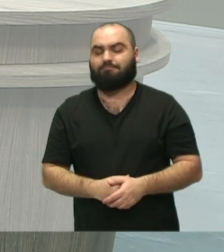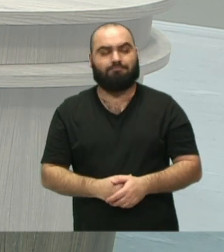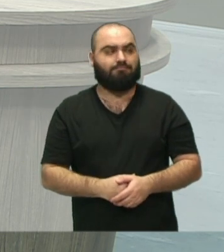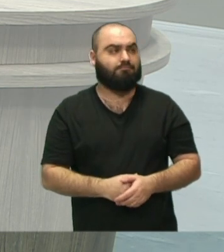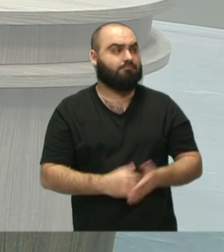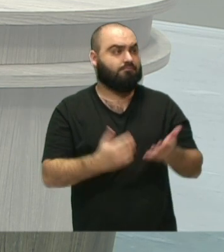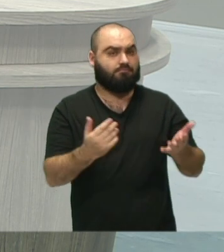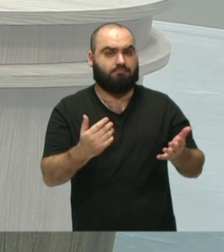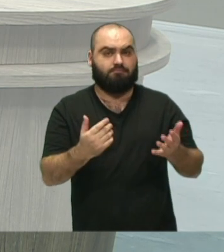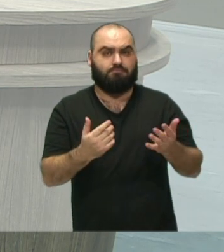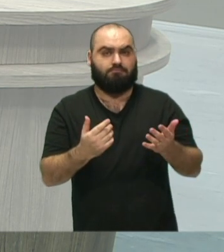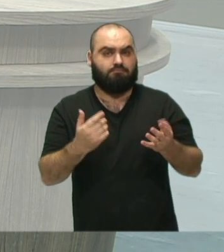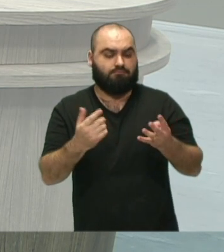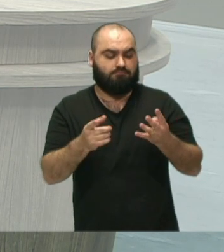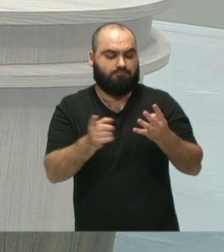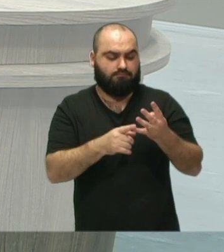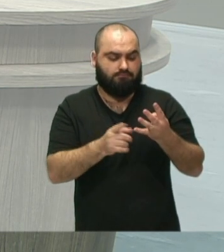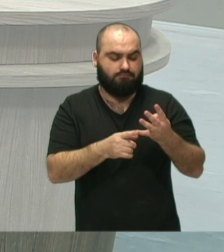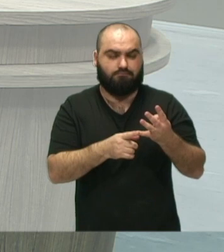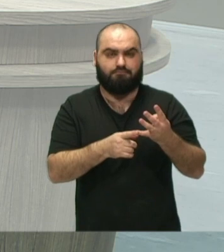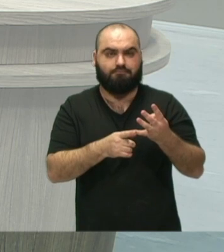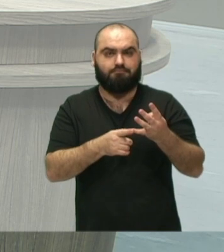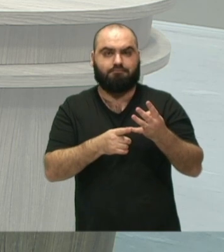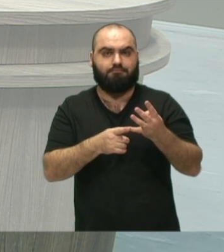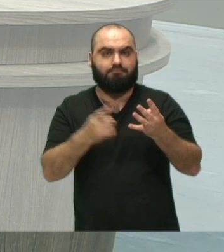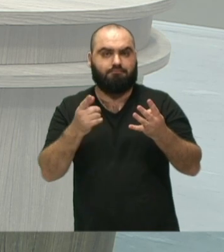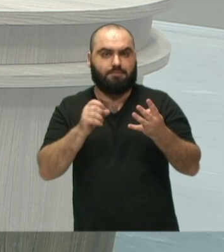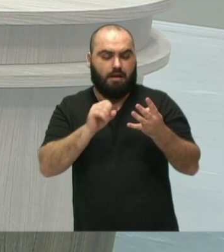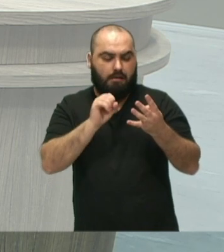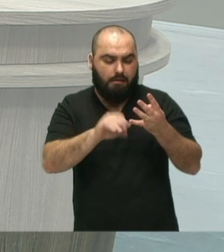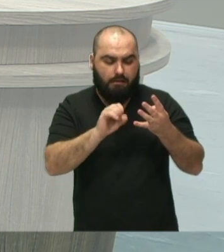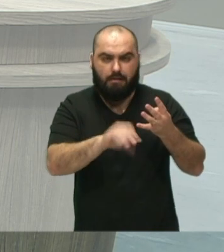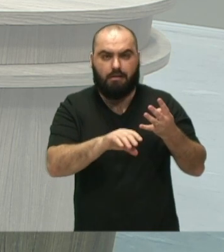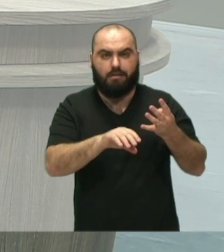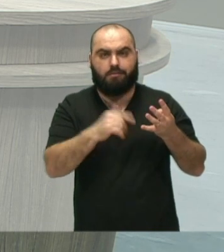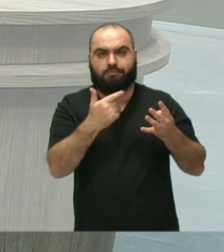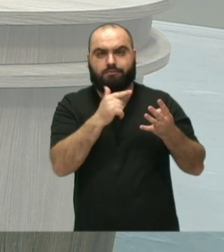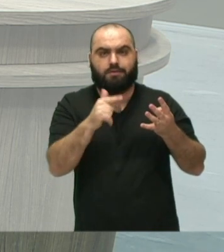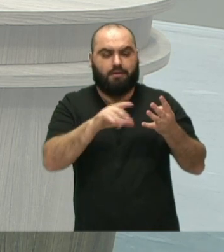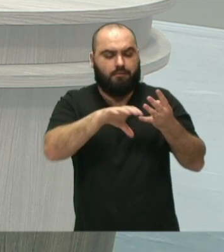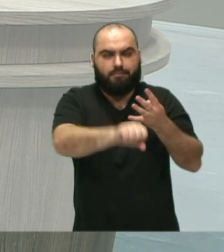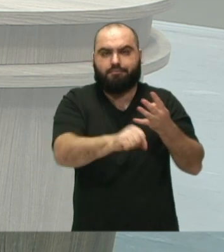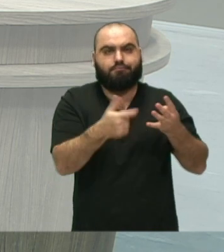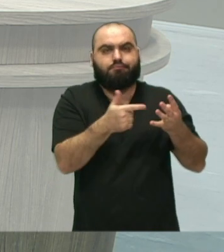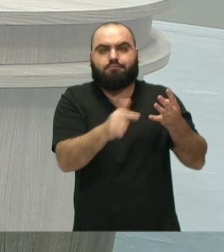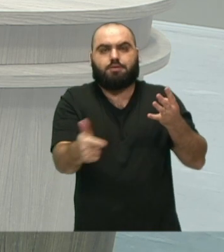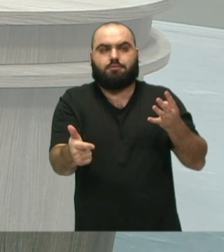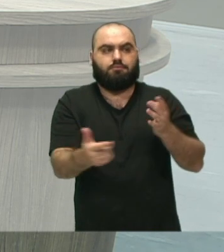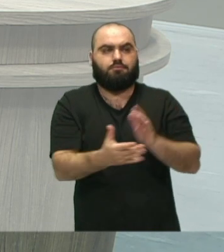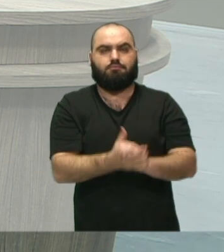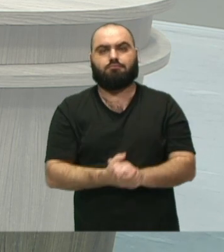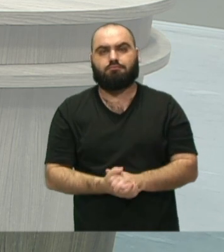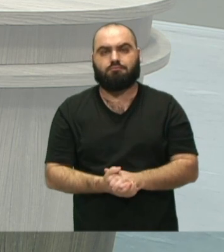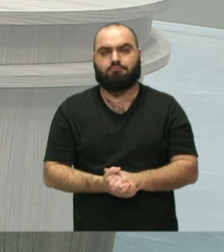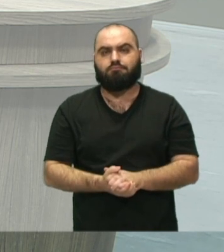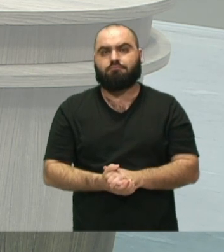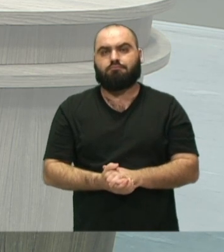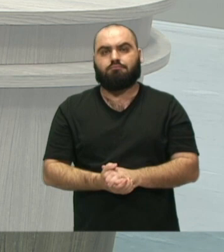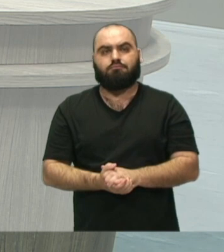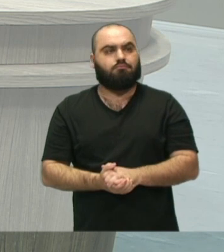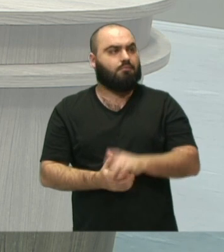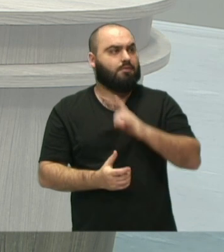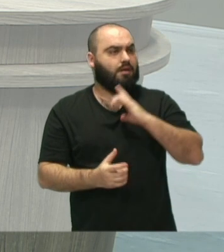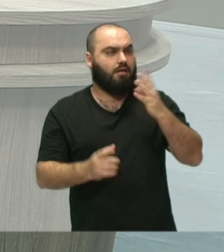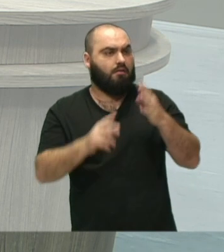com menos acesso também, né, a uma educação, a uma formação. É uma porção